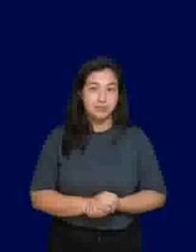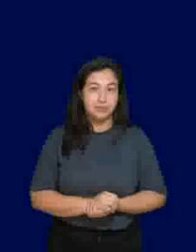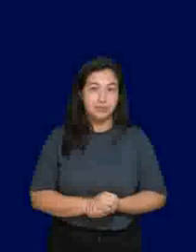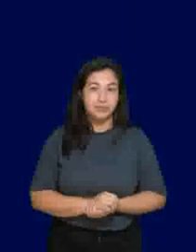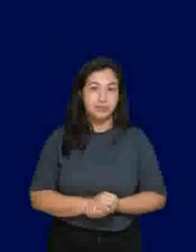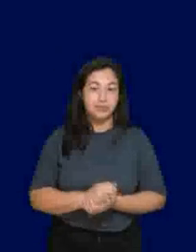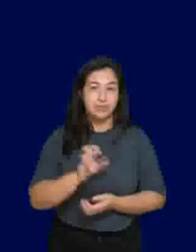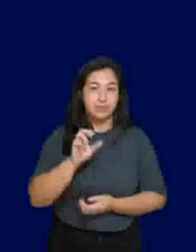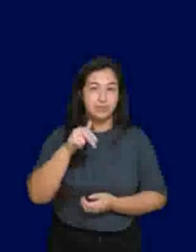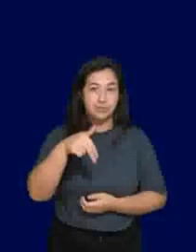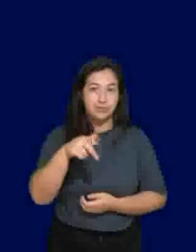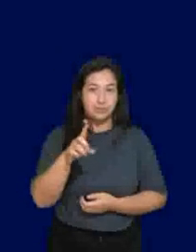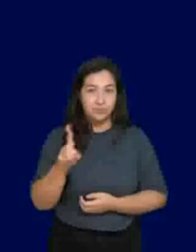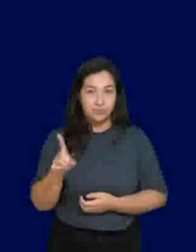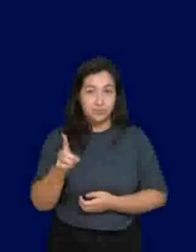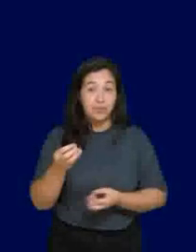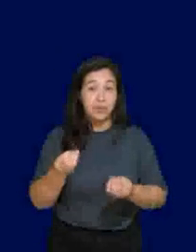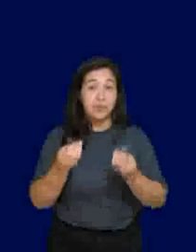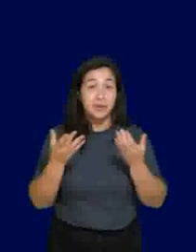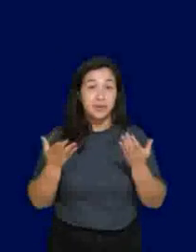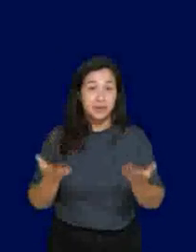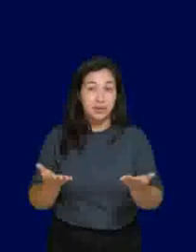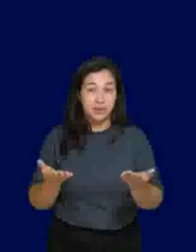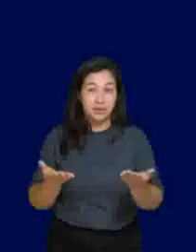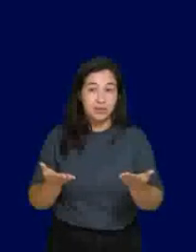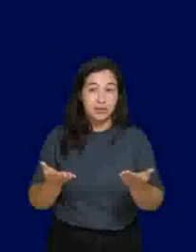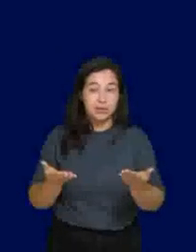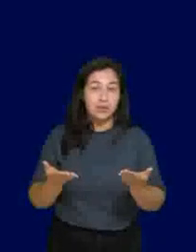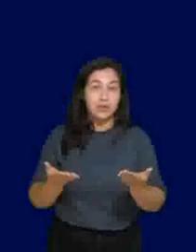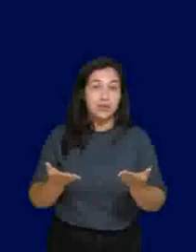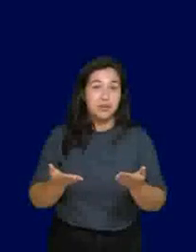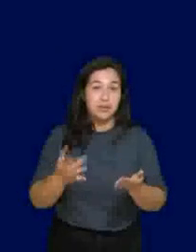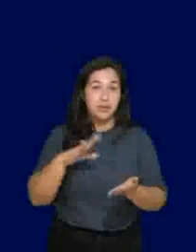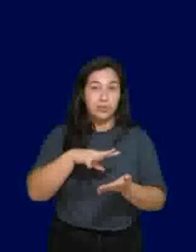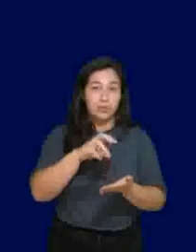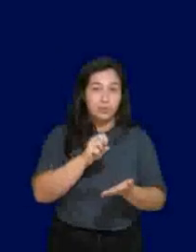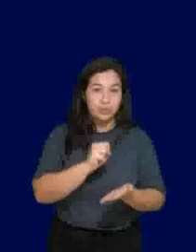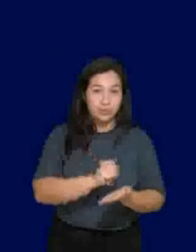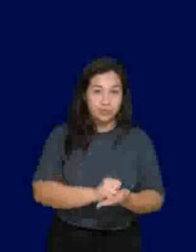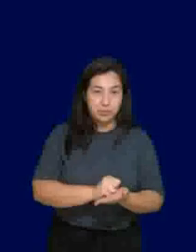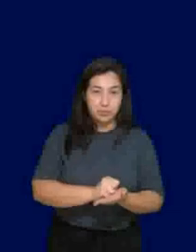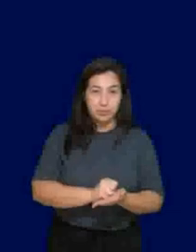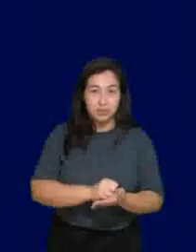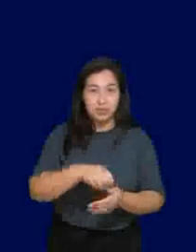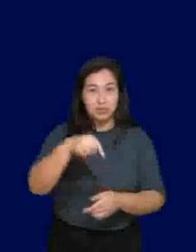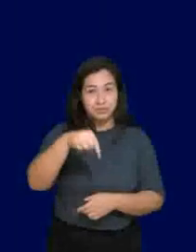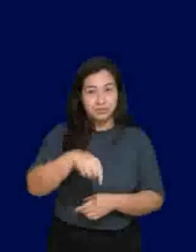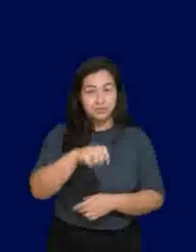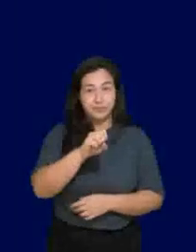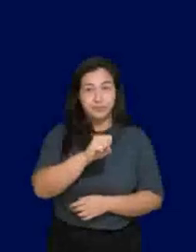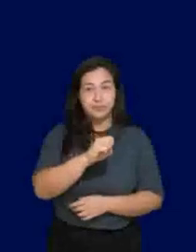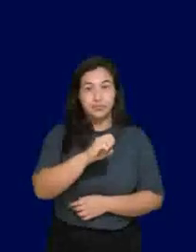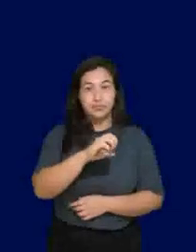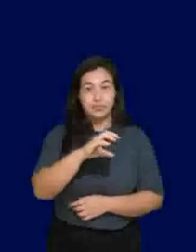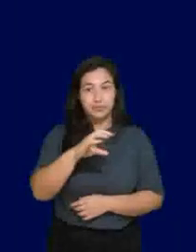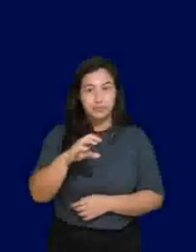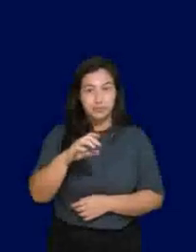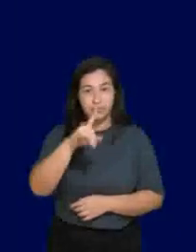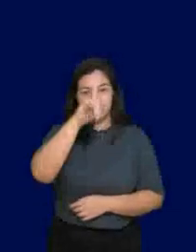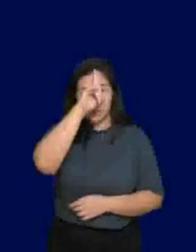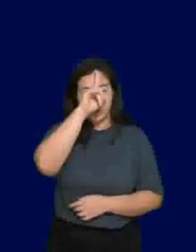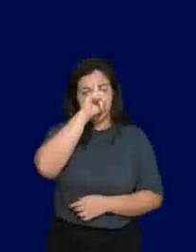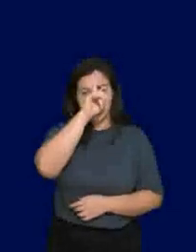CND, para fins de celebração de convênio, contrato ou instrumento congêneres entre o Estado de Santa Catarina e os hospitais filantrópicos ou